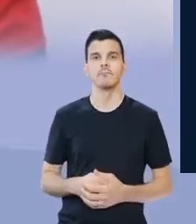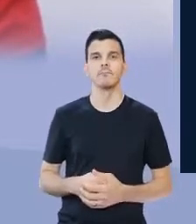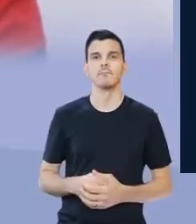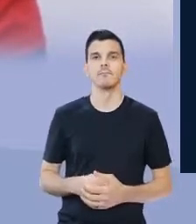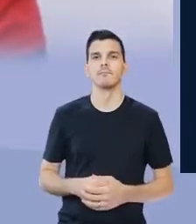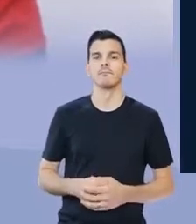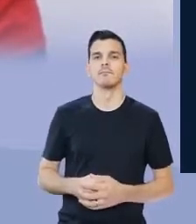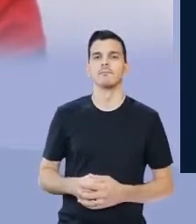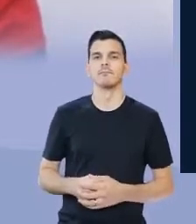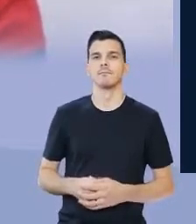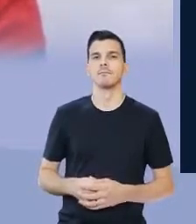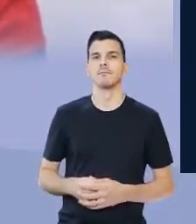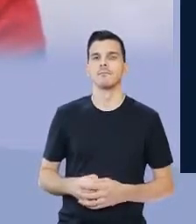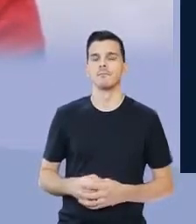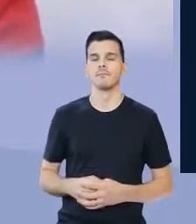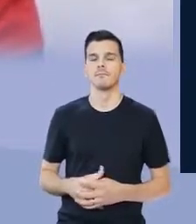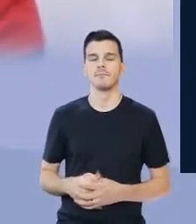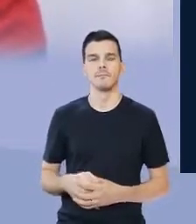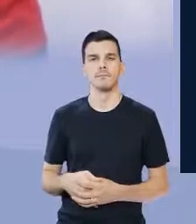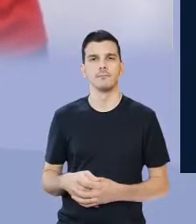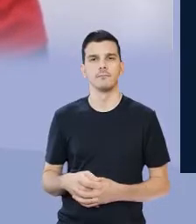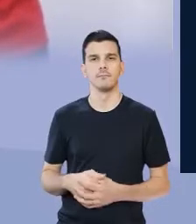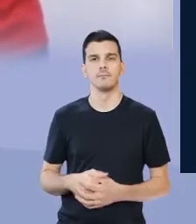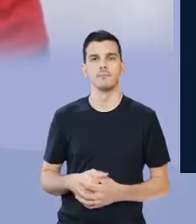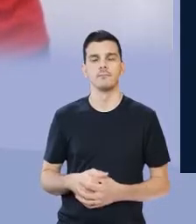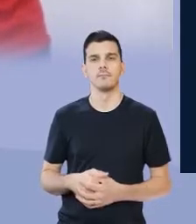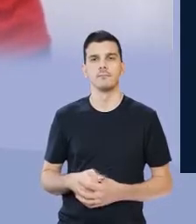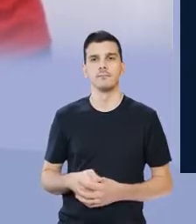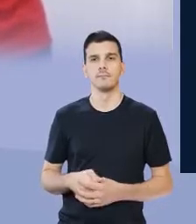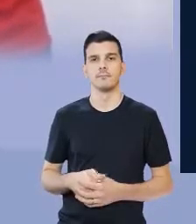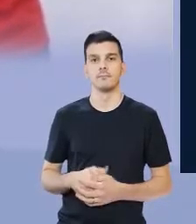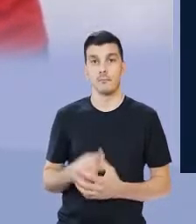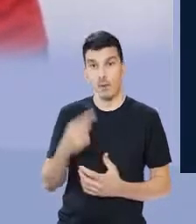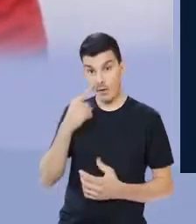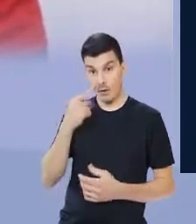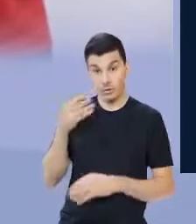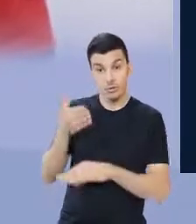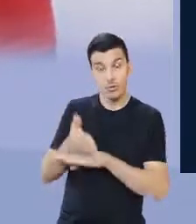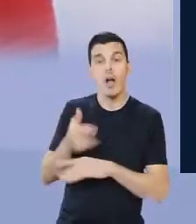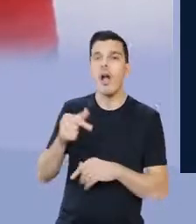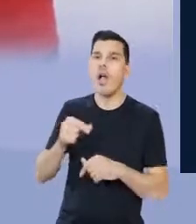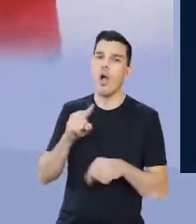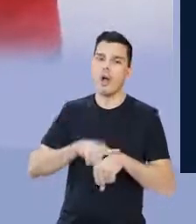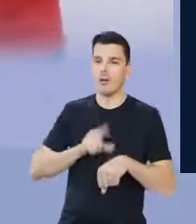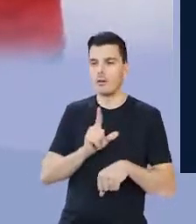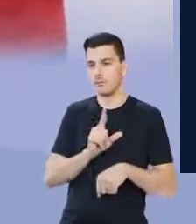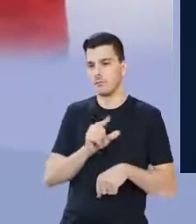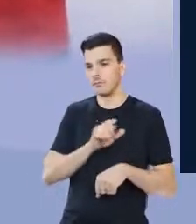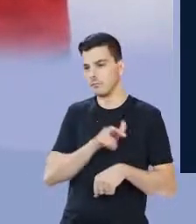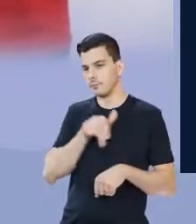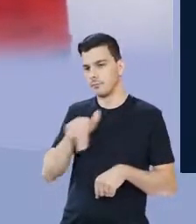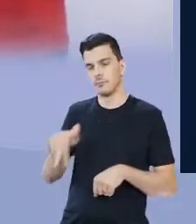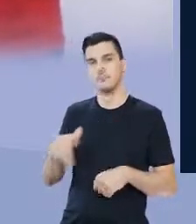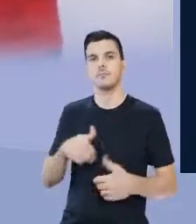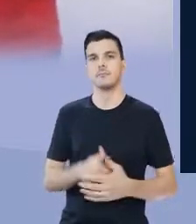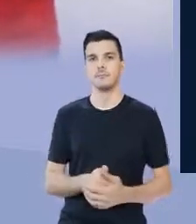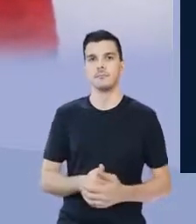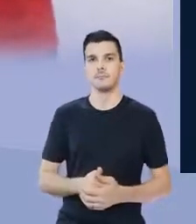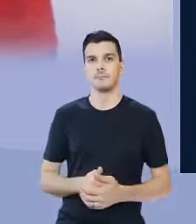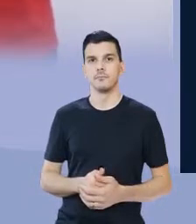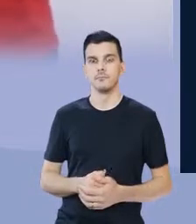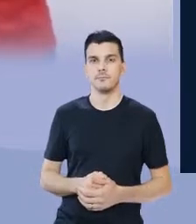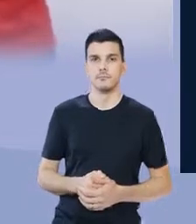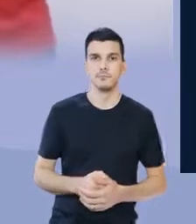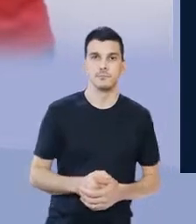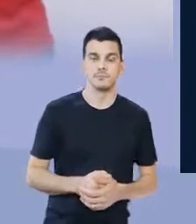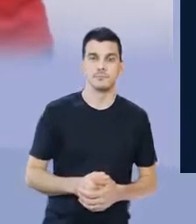ônibus. Tá? Desembarca. You have to get off the bus. Chegou na sua estação, é a sua hora. Get on. É de embarcar, né? You